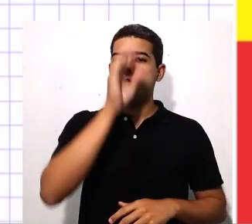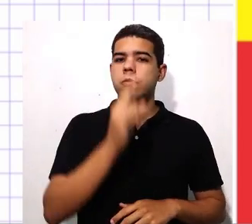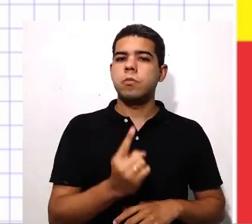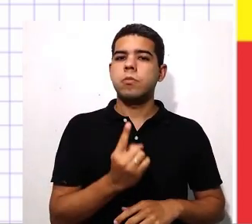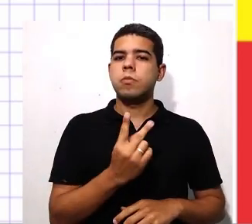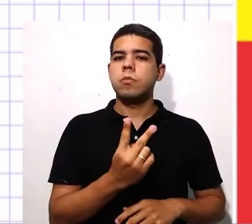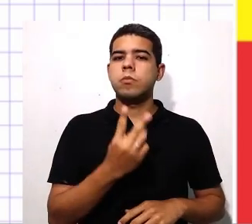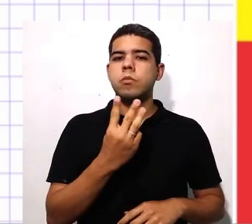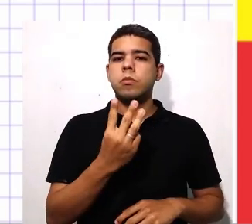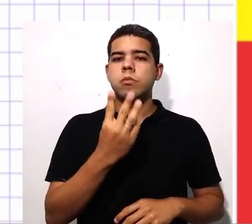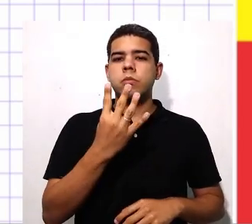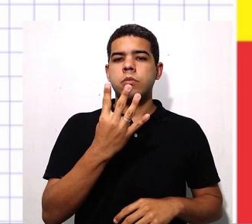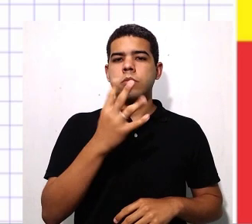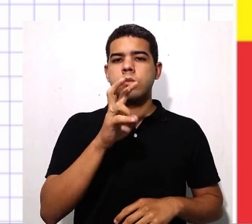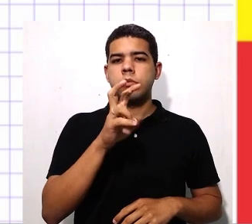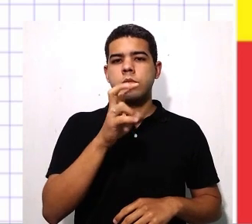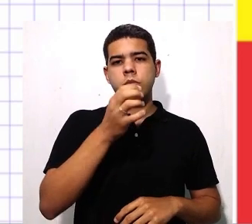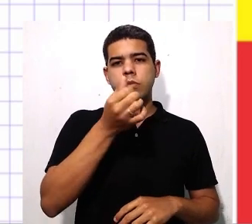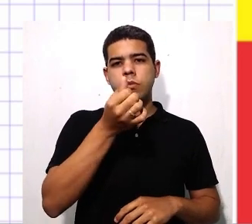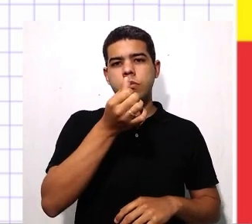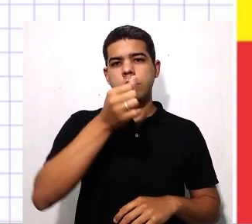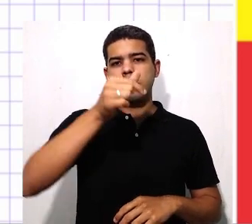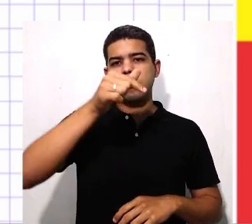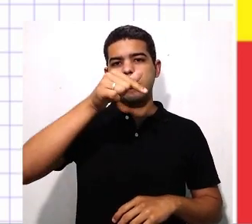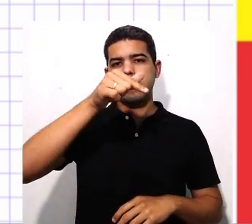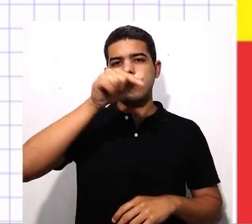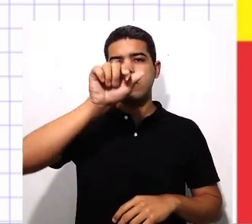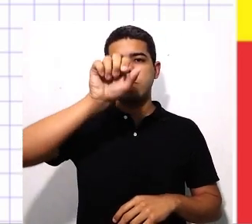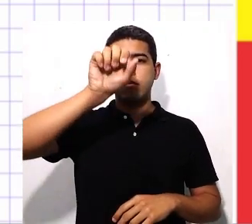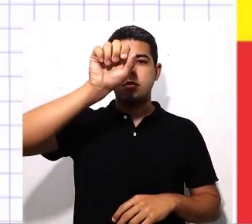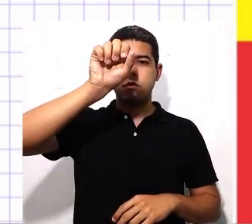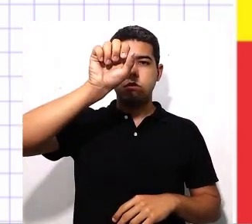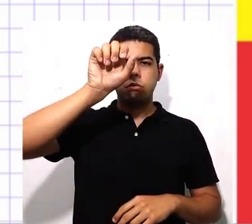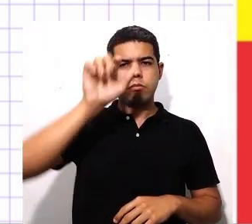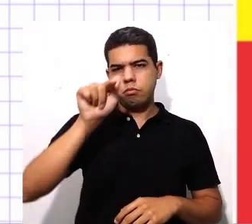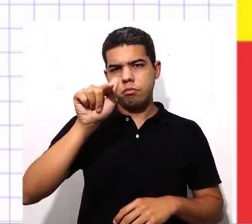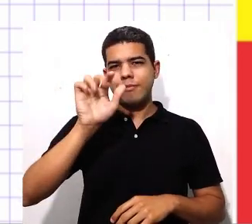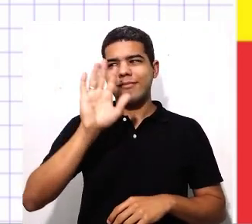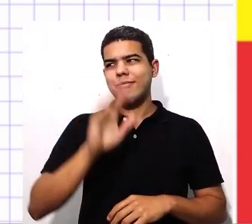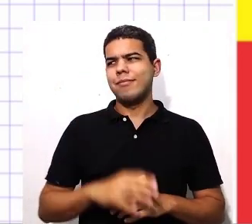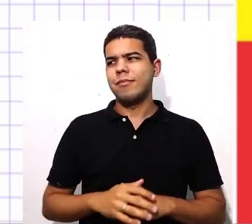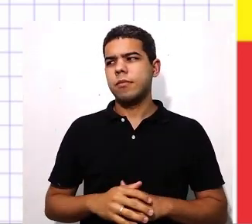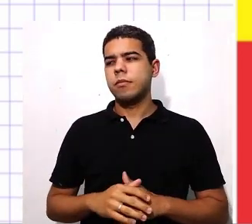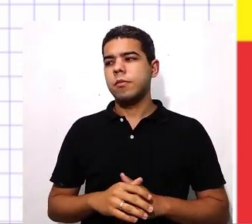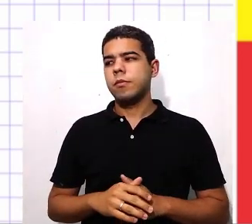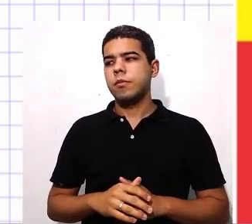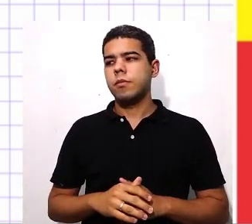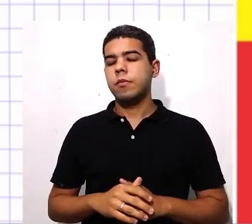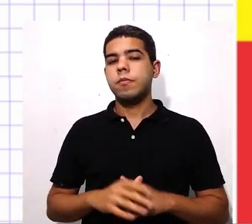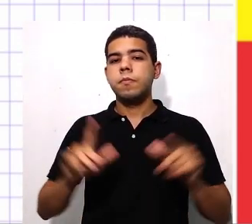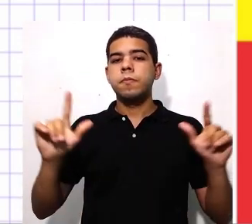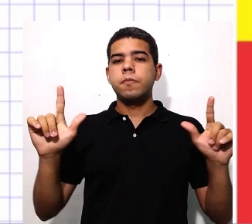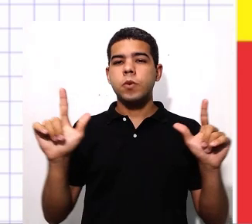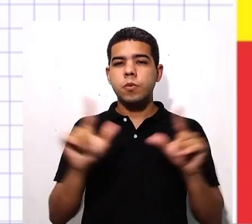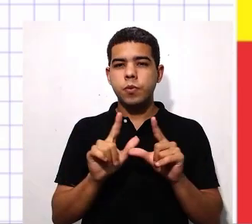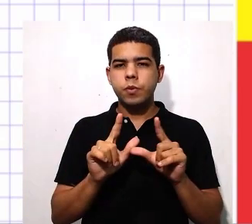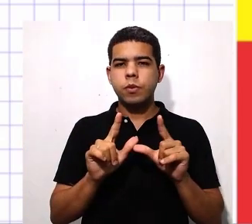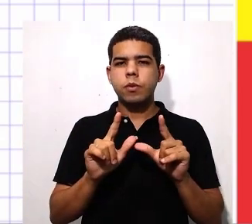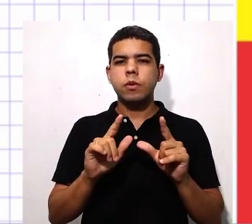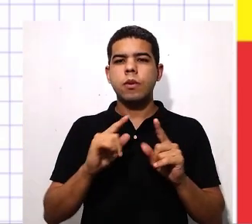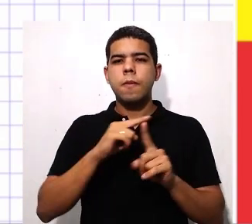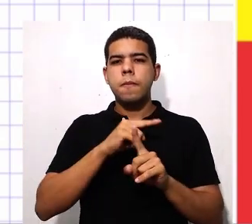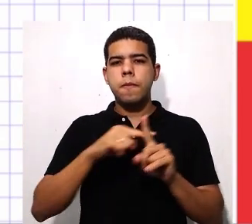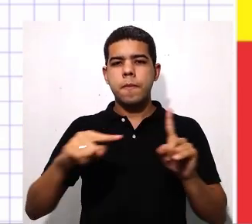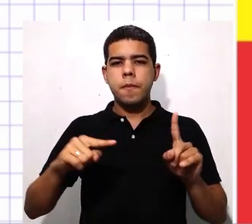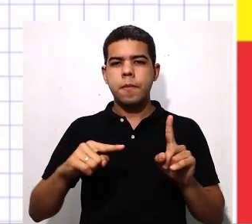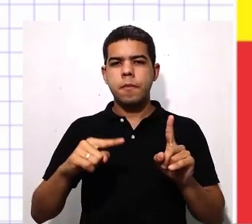2, 3, 4, 5, 6, 7, até aí. Então, reduzir pela metade. Então, veja que